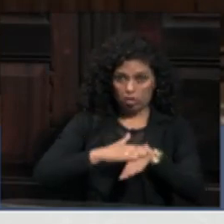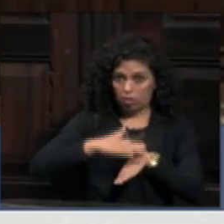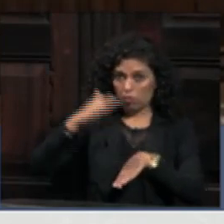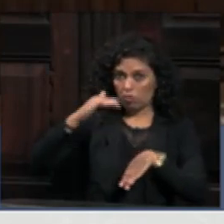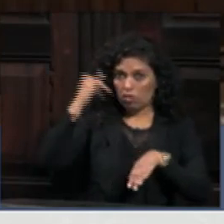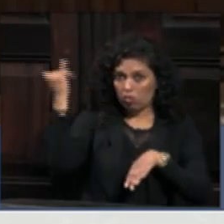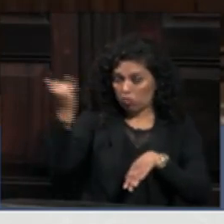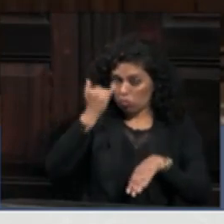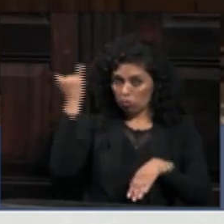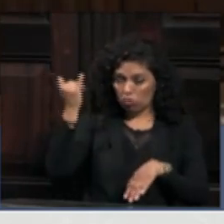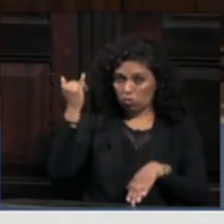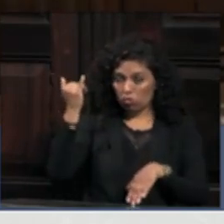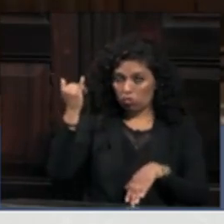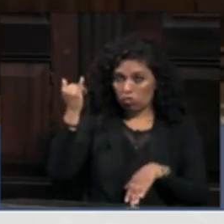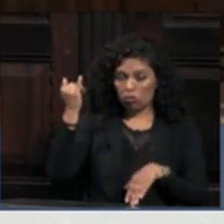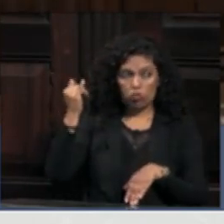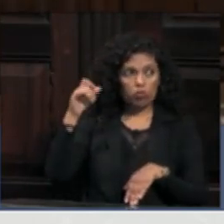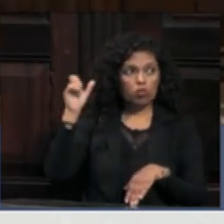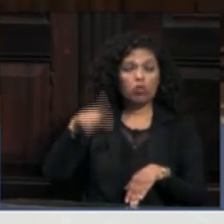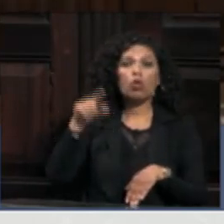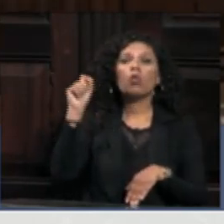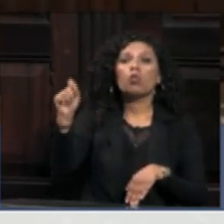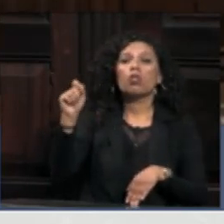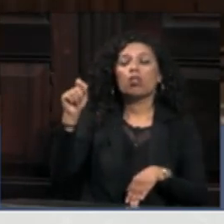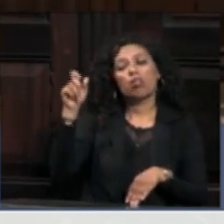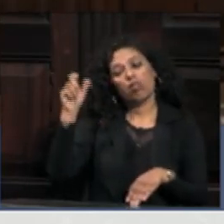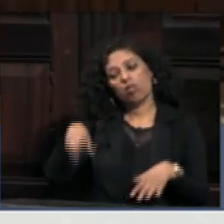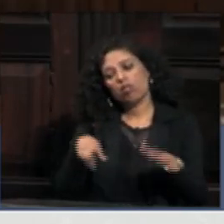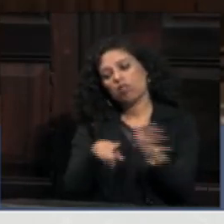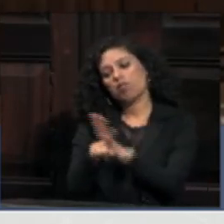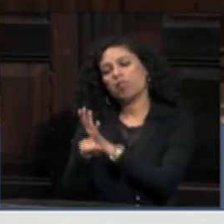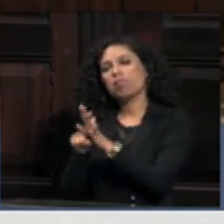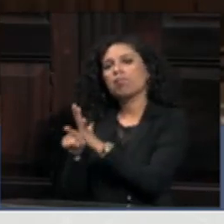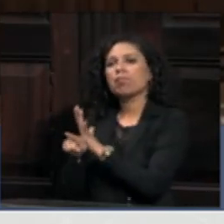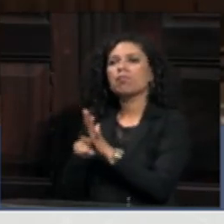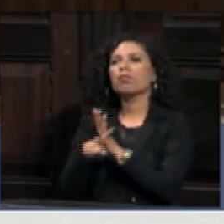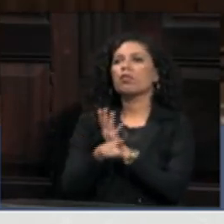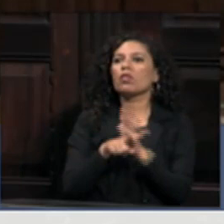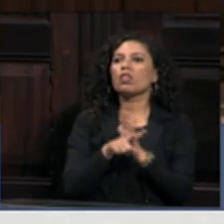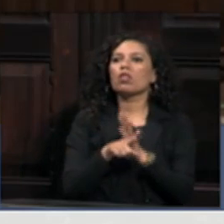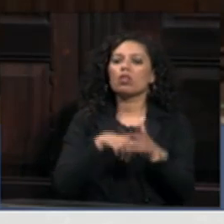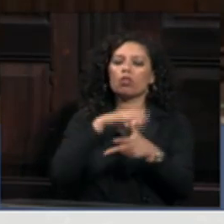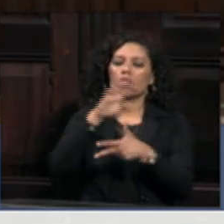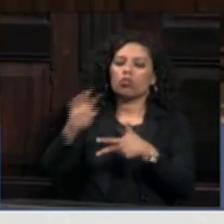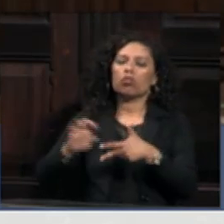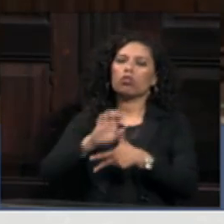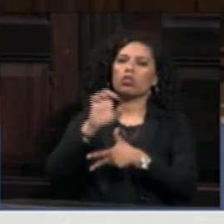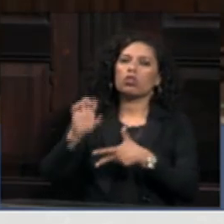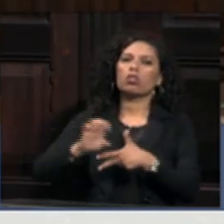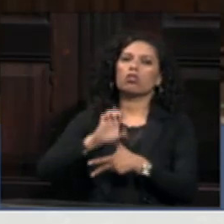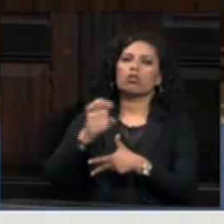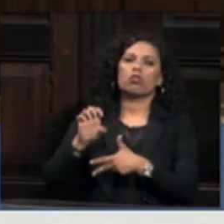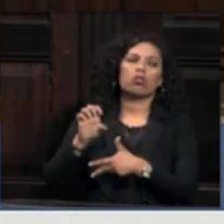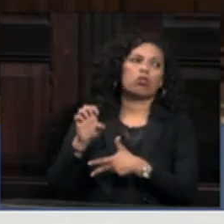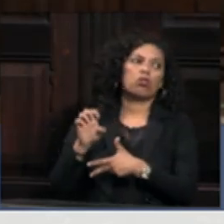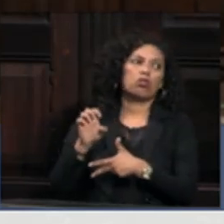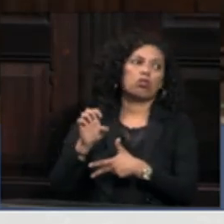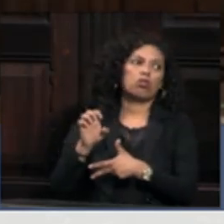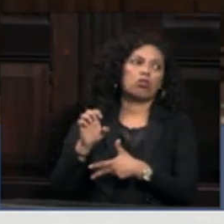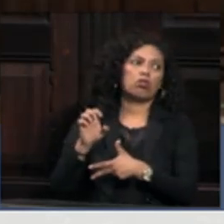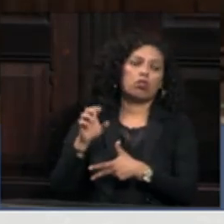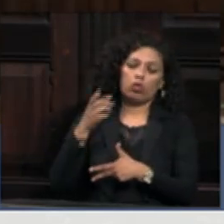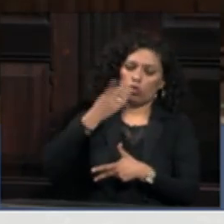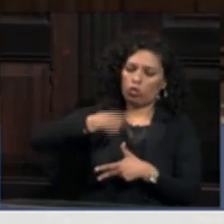importantes dessas funções, é fiscalizar o Poder Executivo. E não